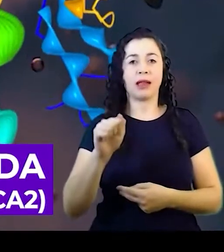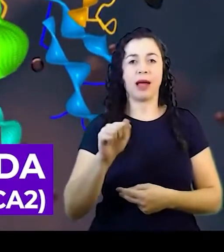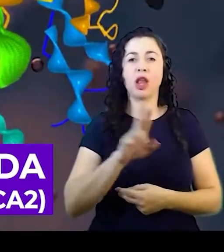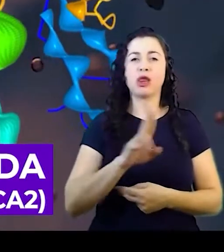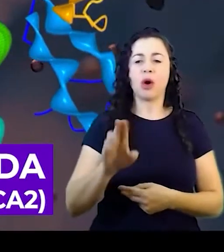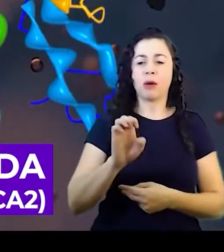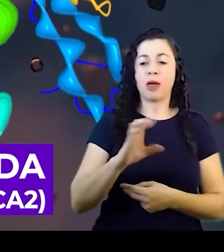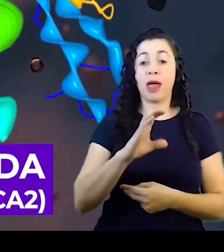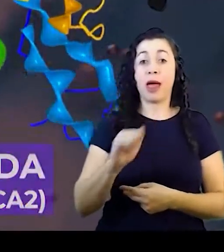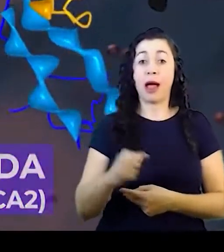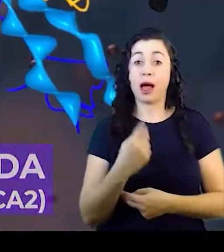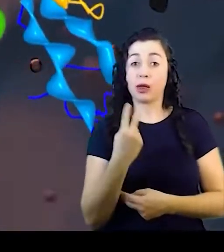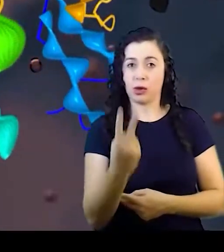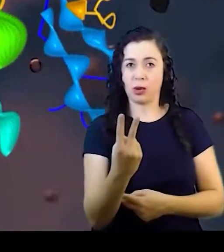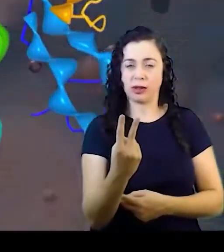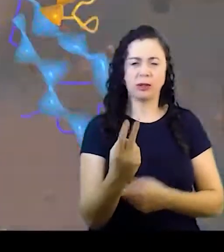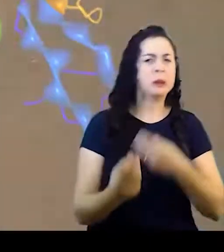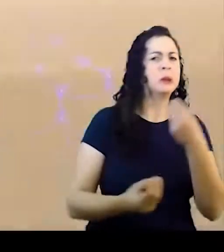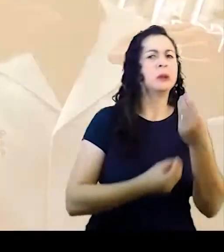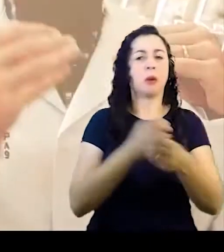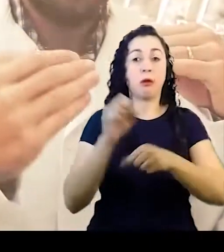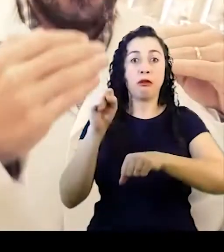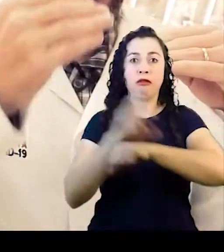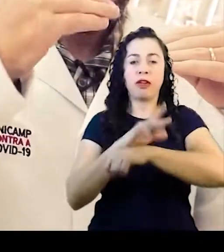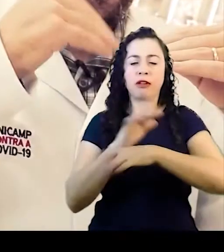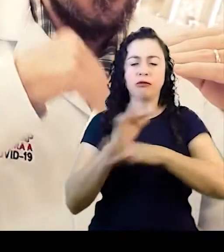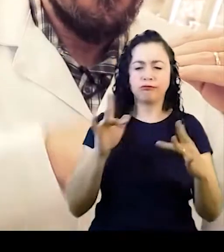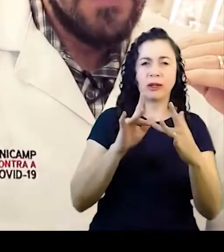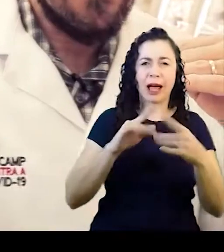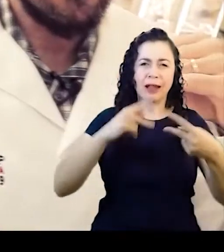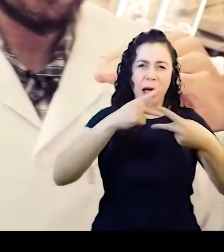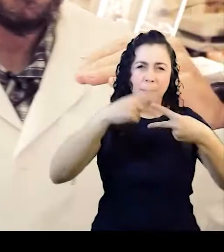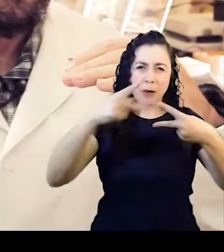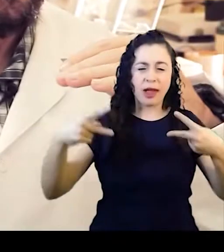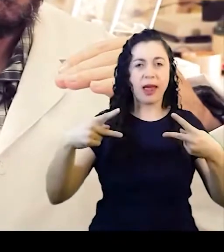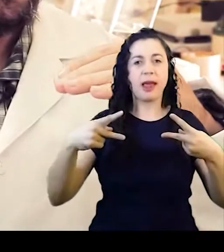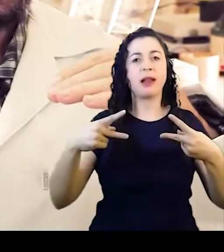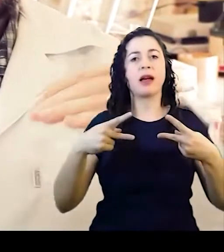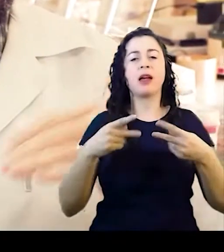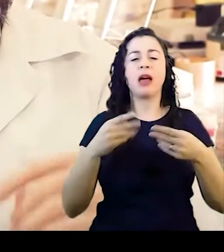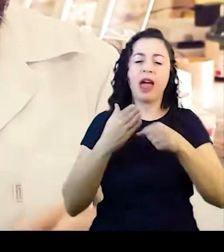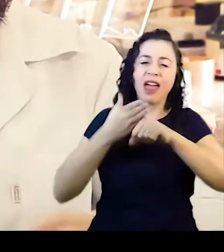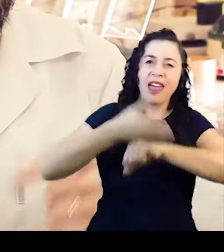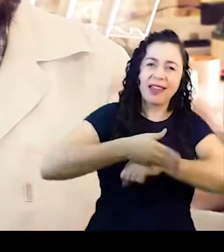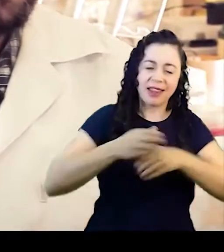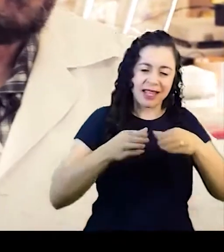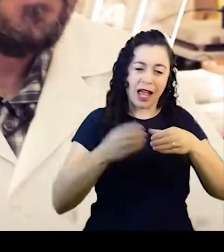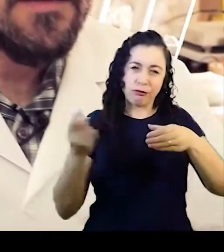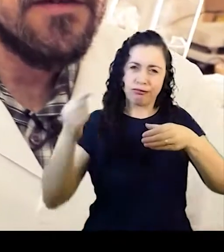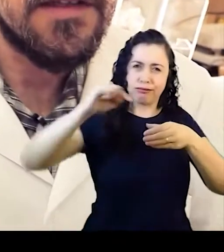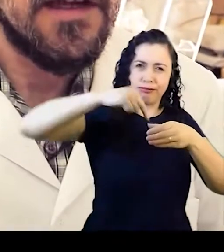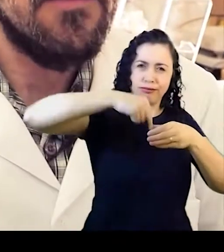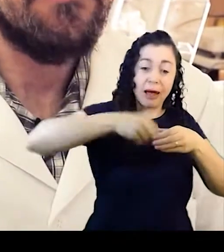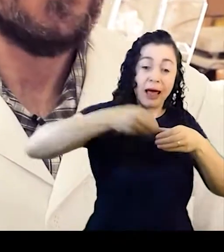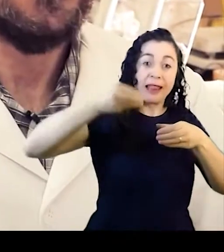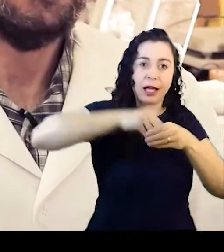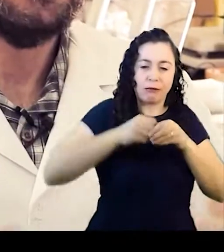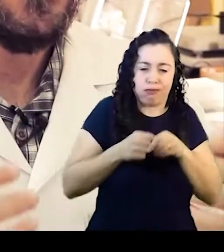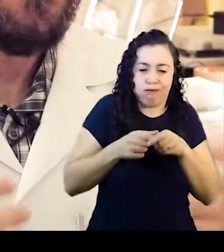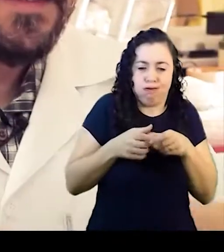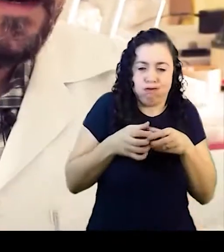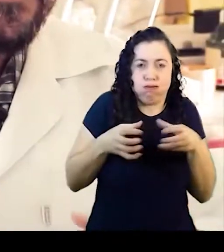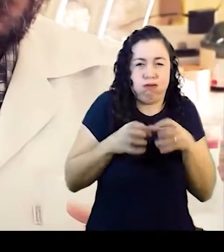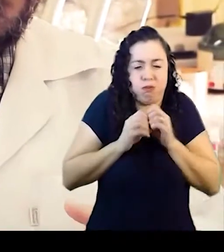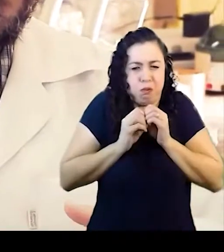E essa interação possibilita então que o vírus entre dentro da célula e se replique dentro da célula. Para ele